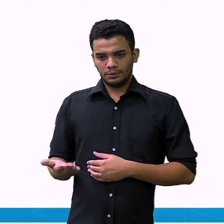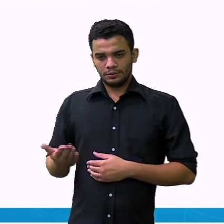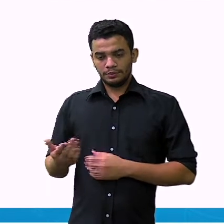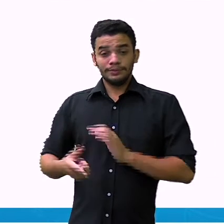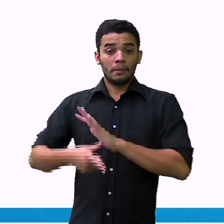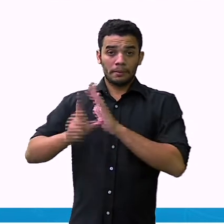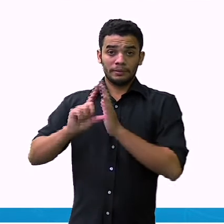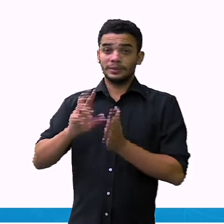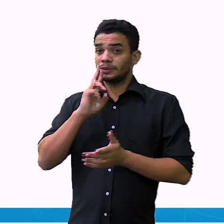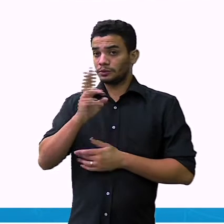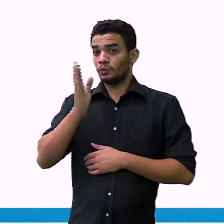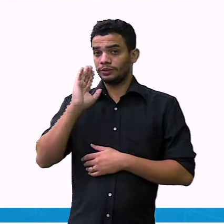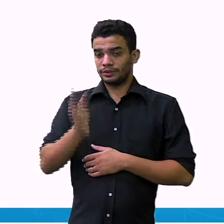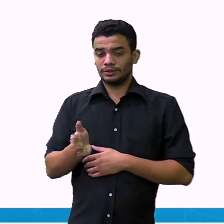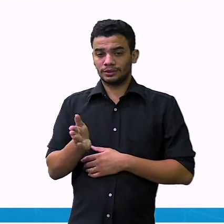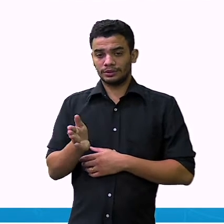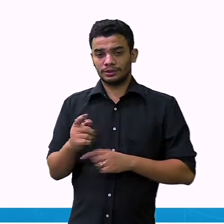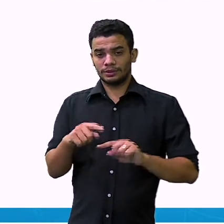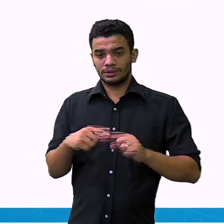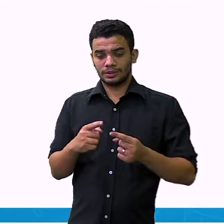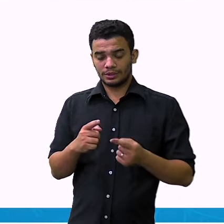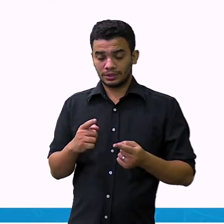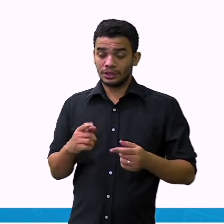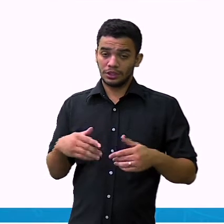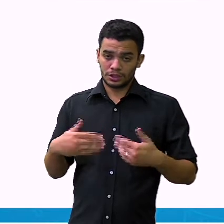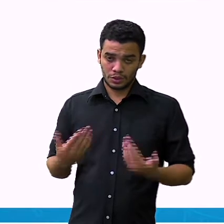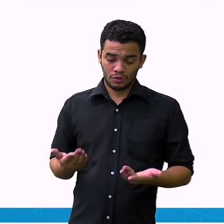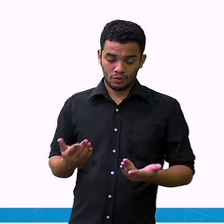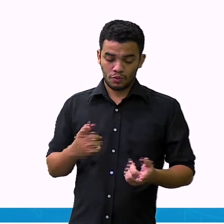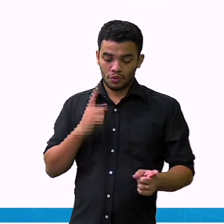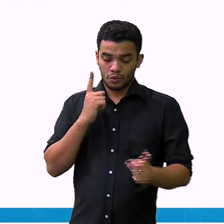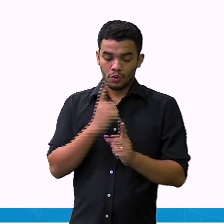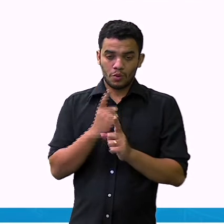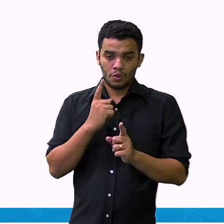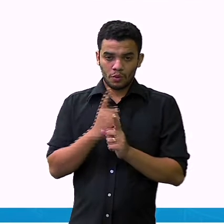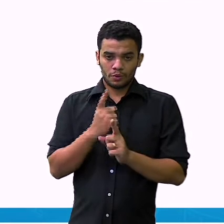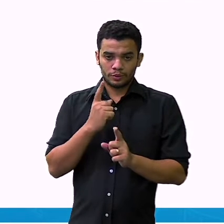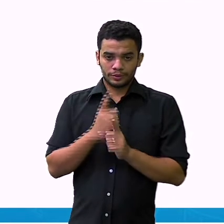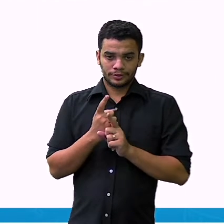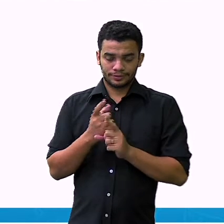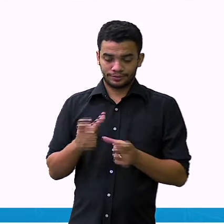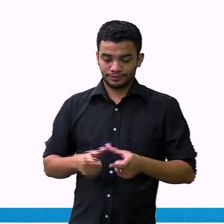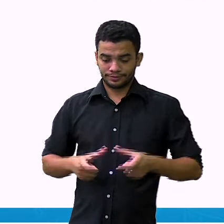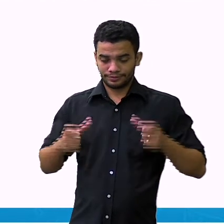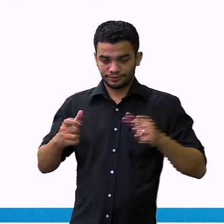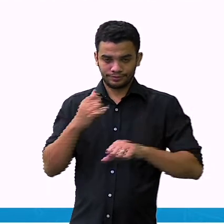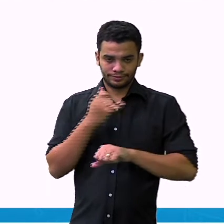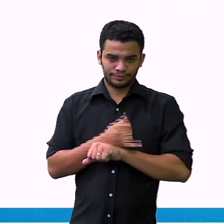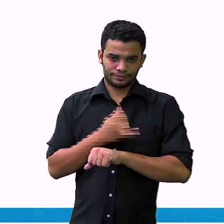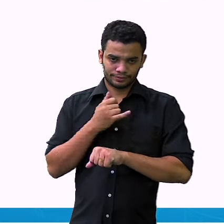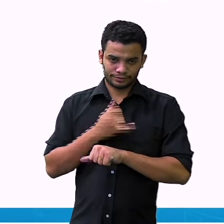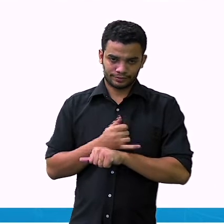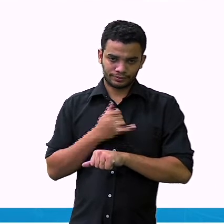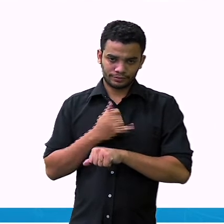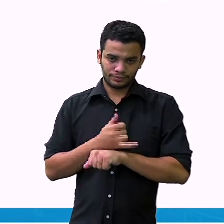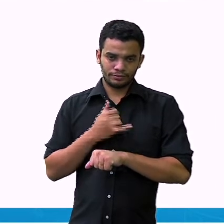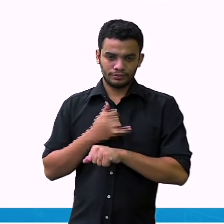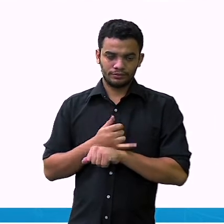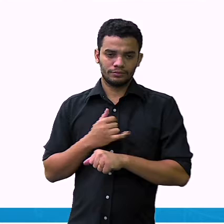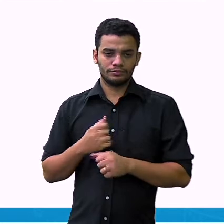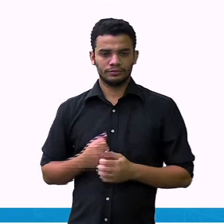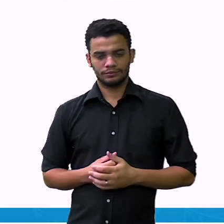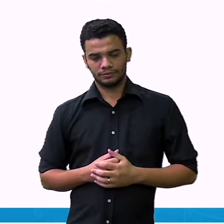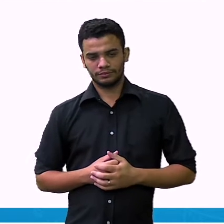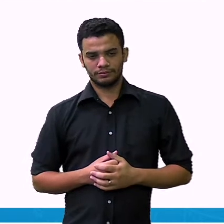essa questão. Aquela que teve a maior quantidade, né, foi recolhida em maior quantidade, foram as